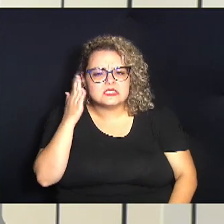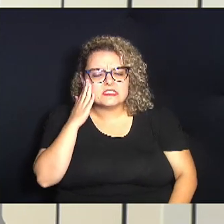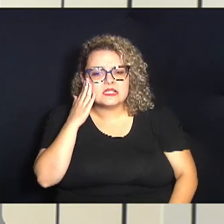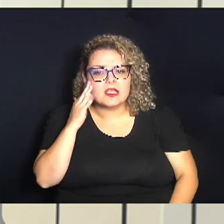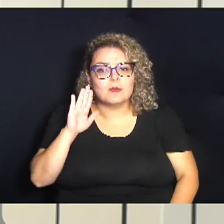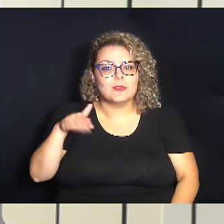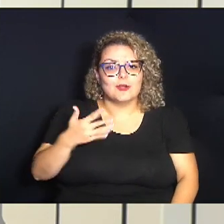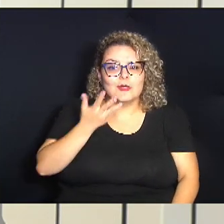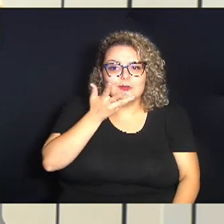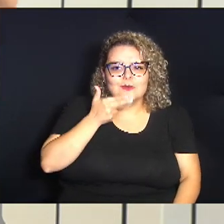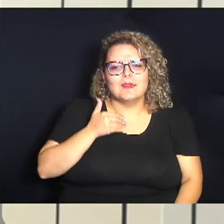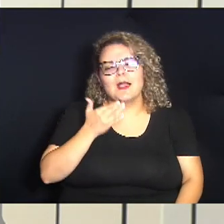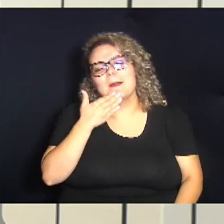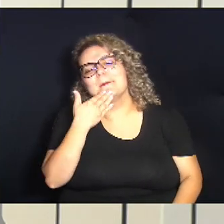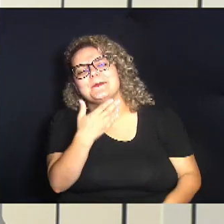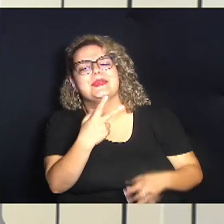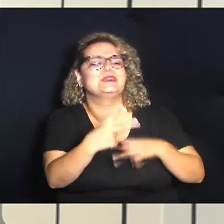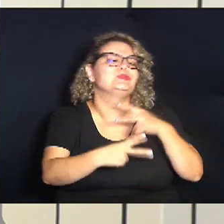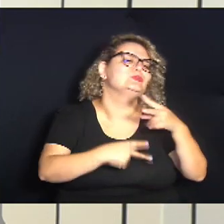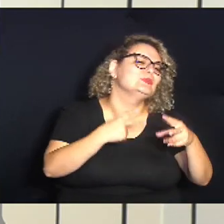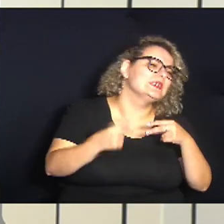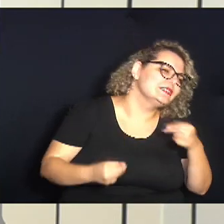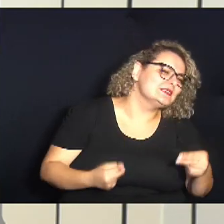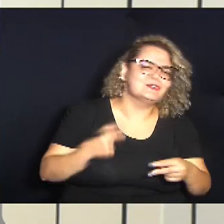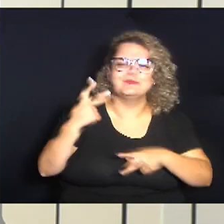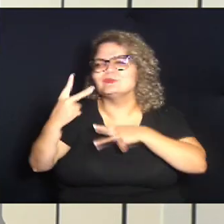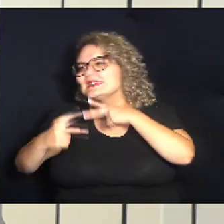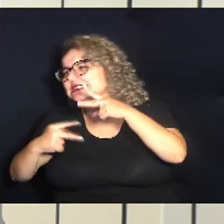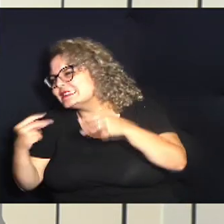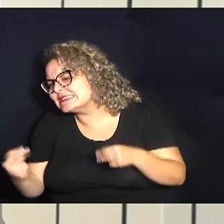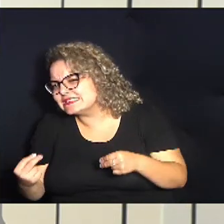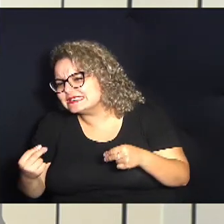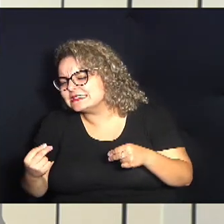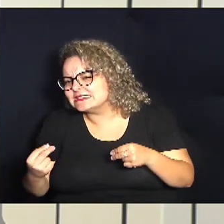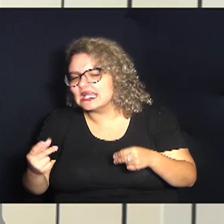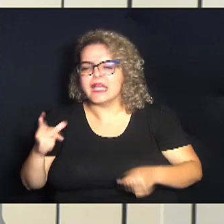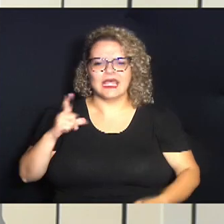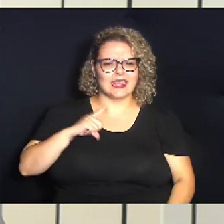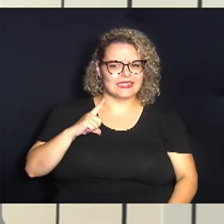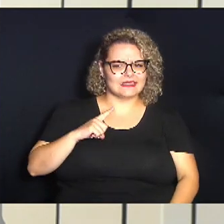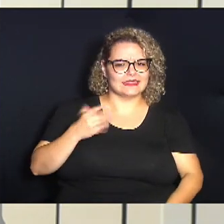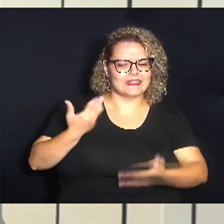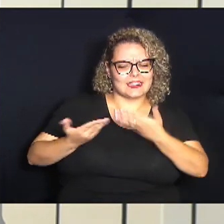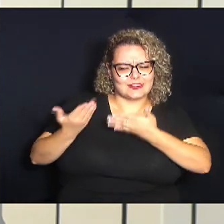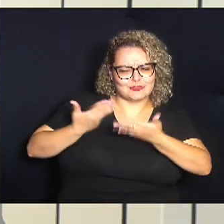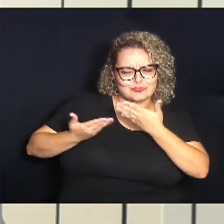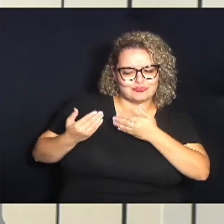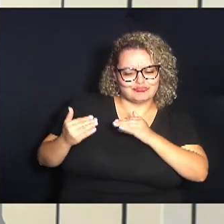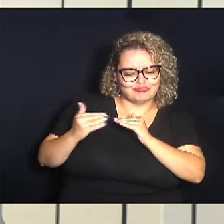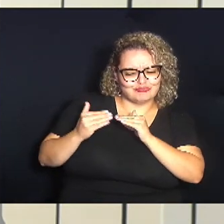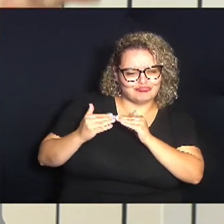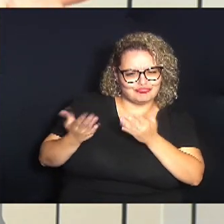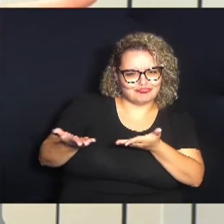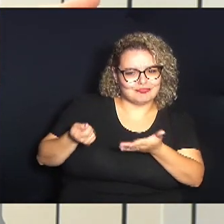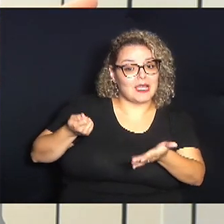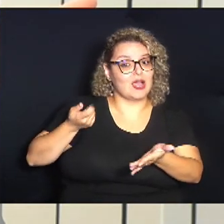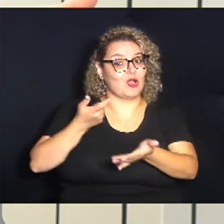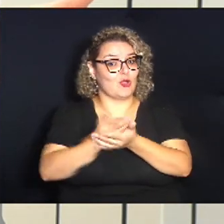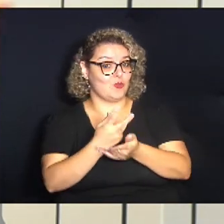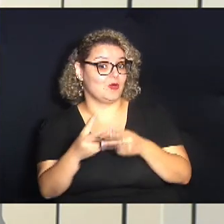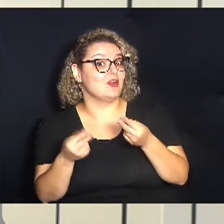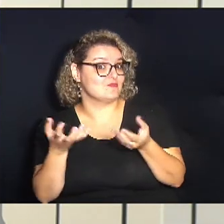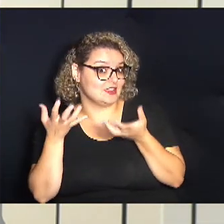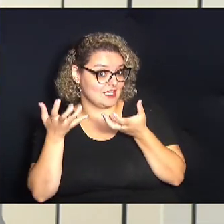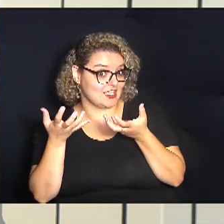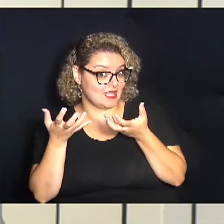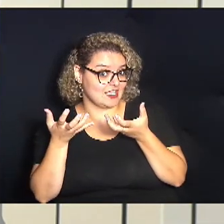crianças ficam pedindo presentes e mais presentes, será que tem como negociar com eles para comprar o presente que eles